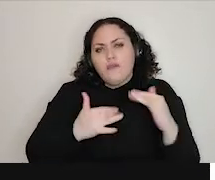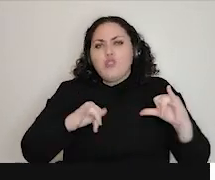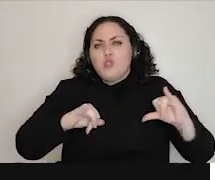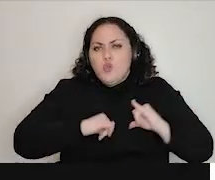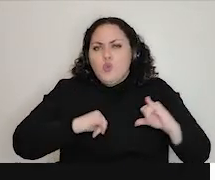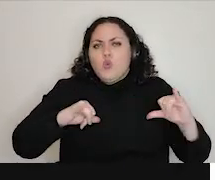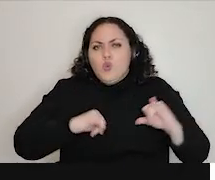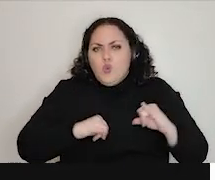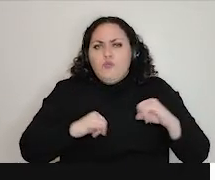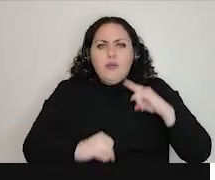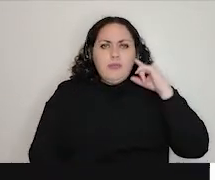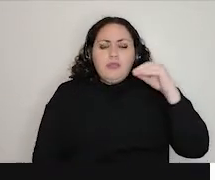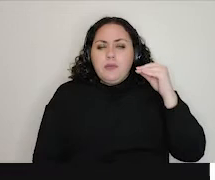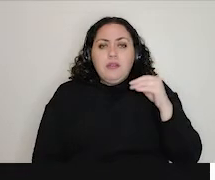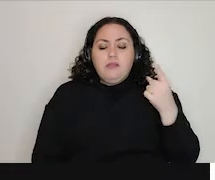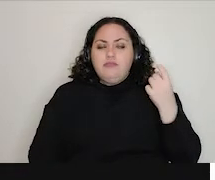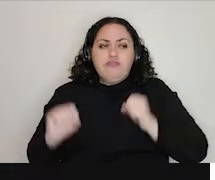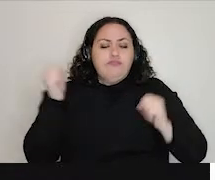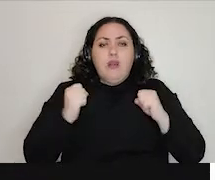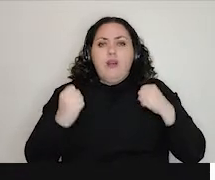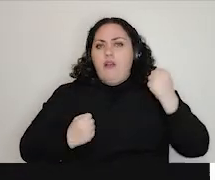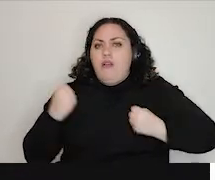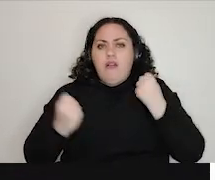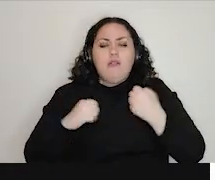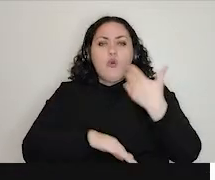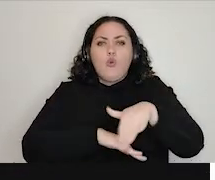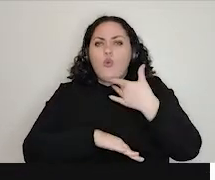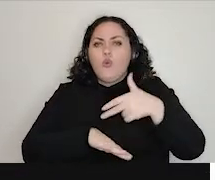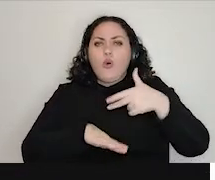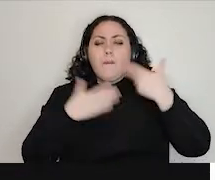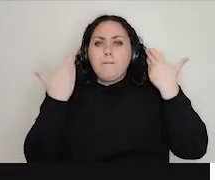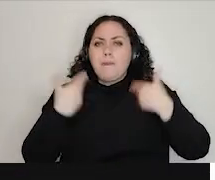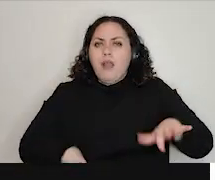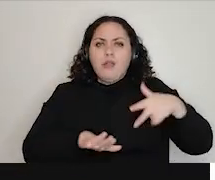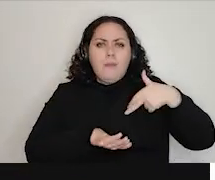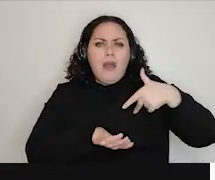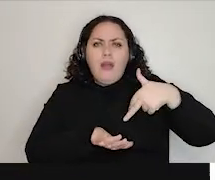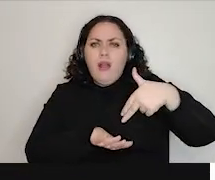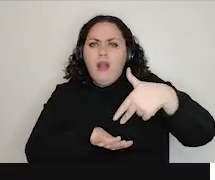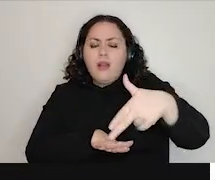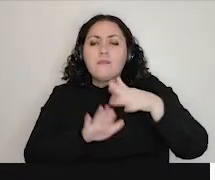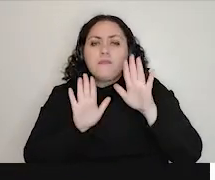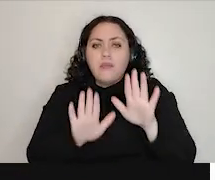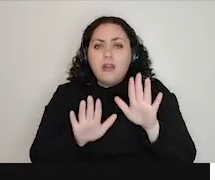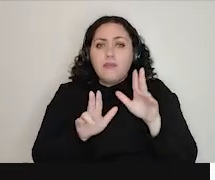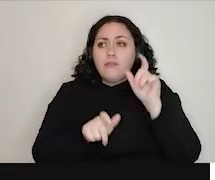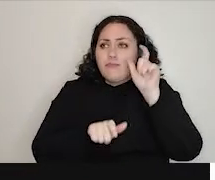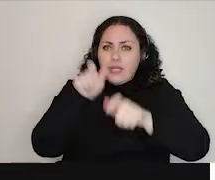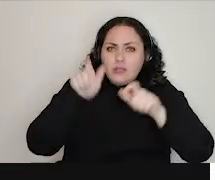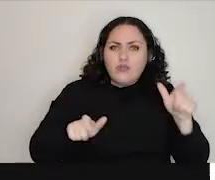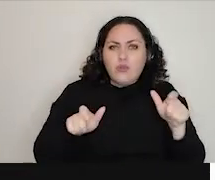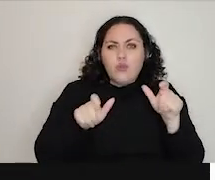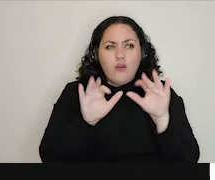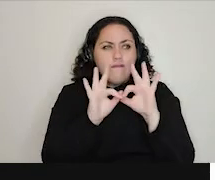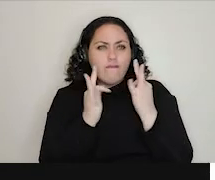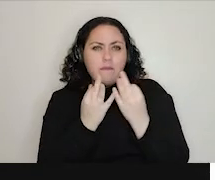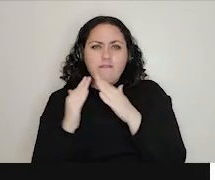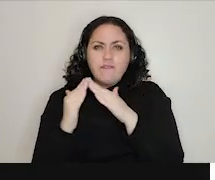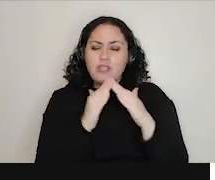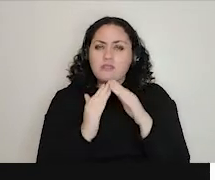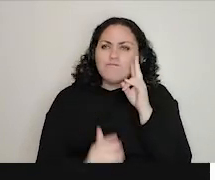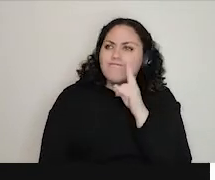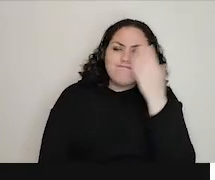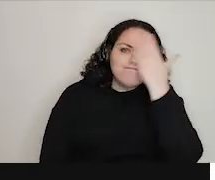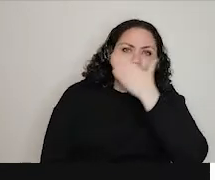e ele estava em crise, saiu correndo sem roupas pela rua. Mas as pessoas, os populares, os vizinhos, não conseguiram